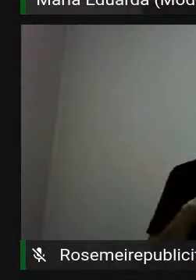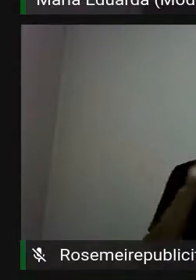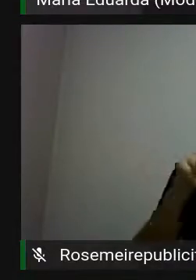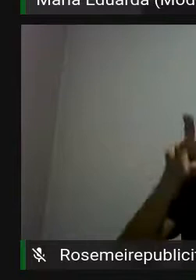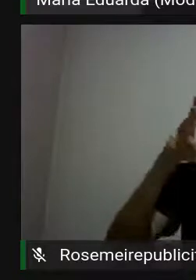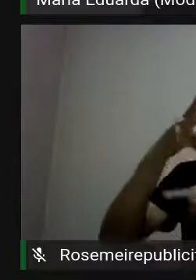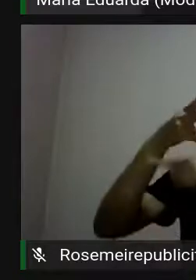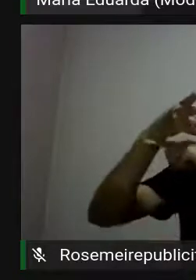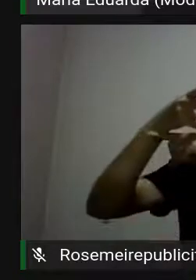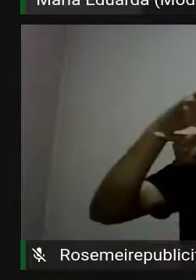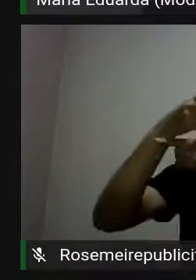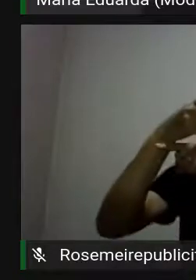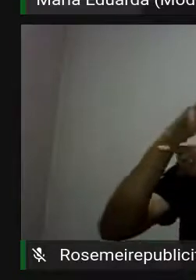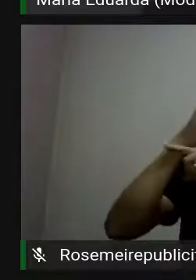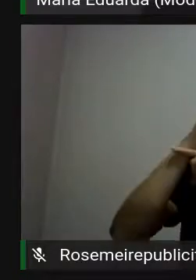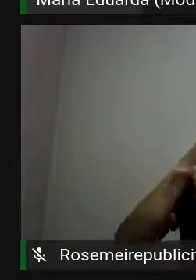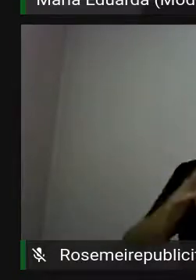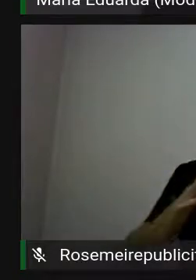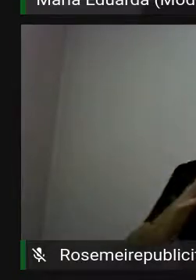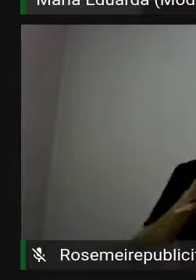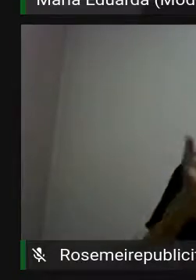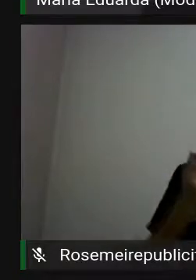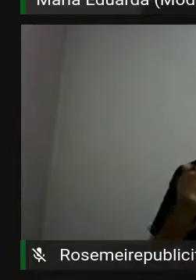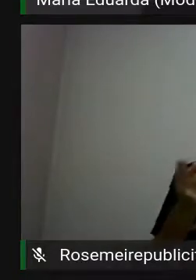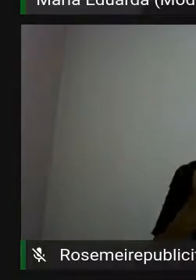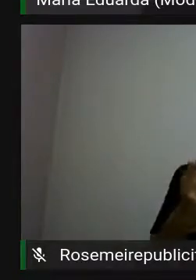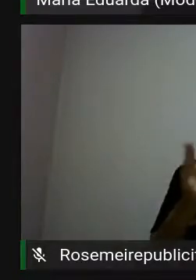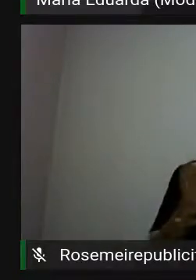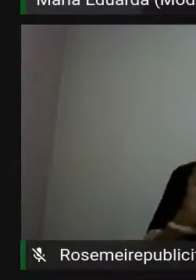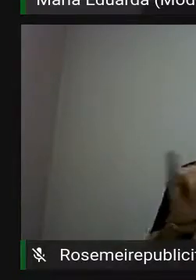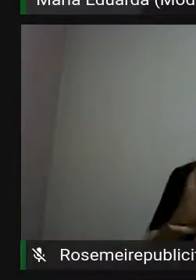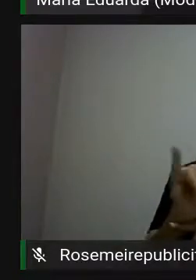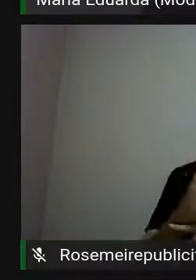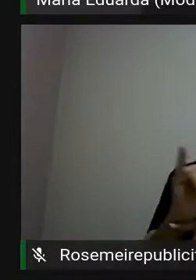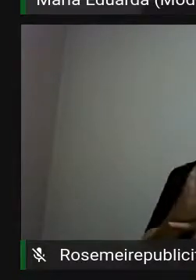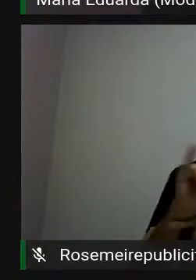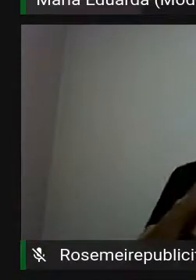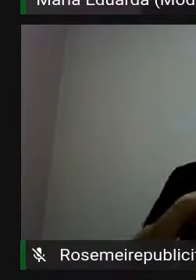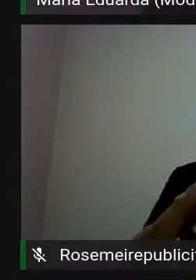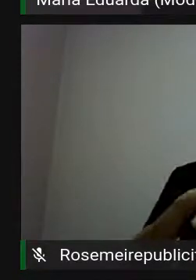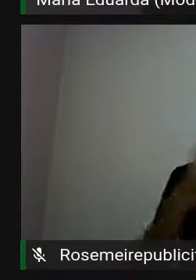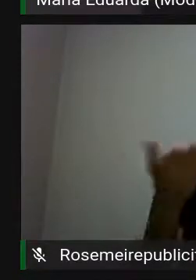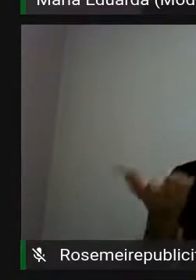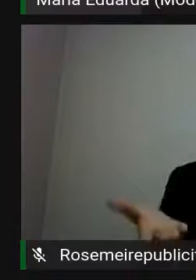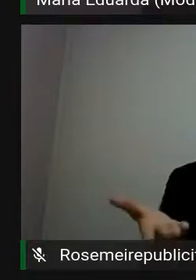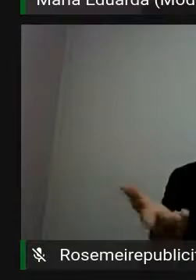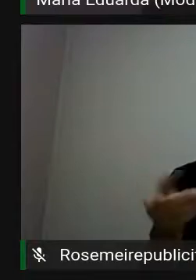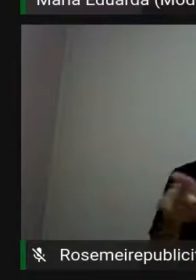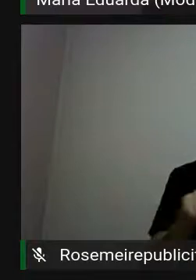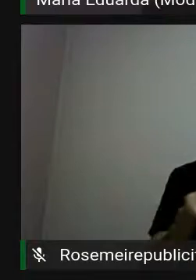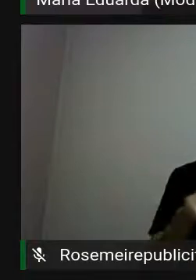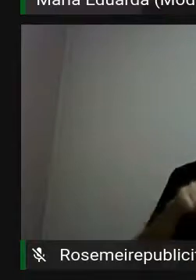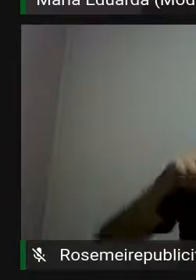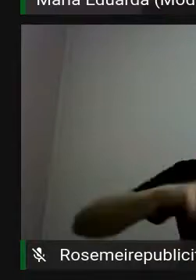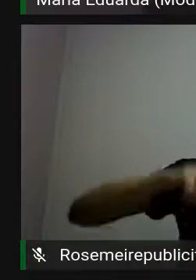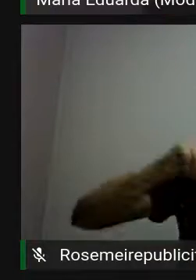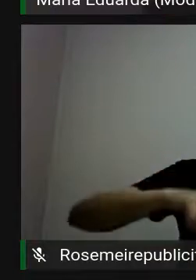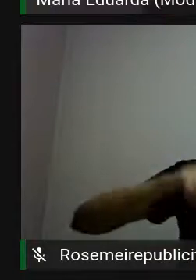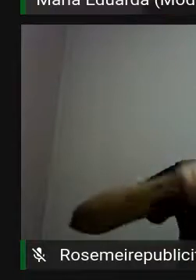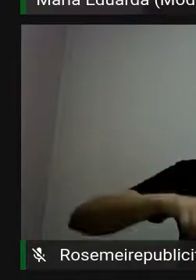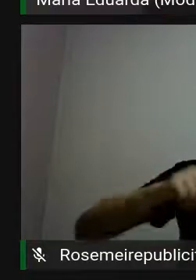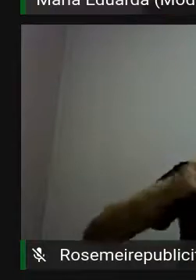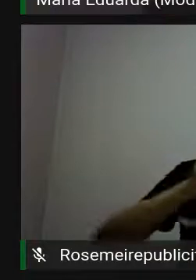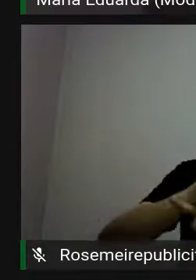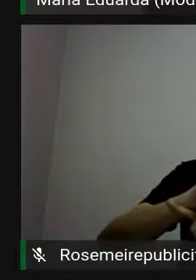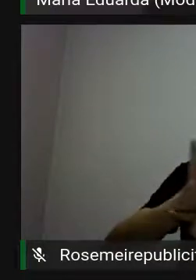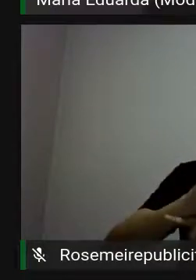do Google Drive. Procurem no YouTube para ter acesso aos vídeos, e para ter acesso ao material dos vídeos, vocês entram no site